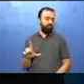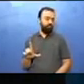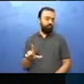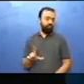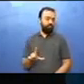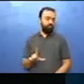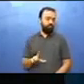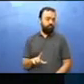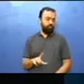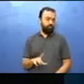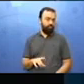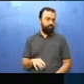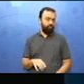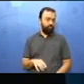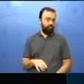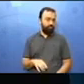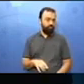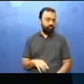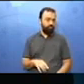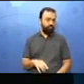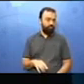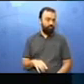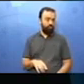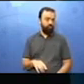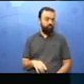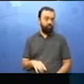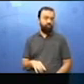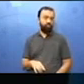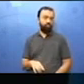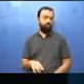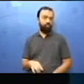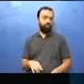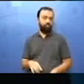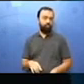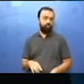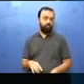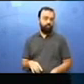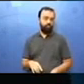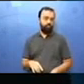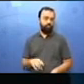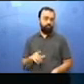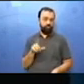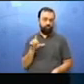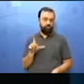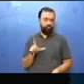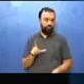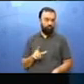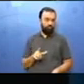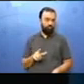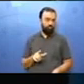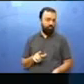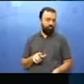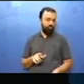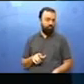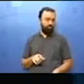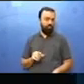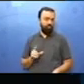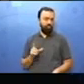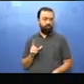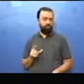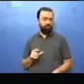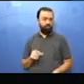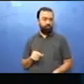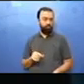nós utilizamos a letrinha L. Vocês se lembram? Quando ela está sozinha no final da palavra e desacompanhada de vogal, ela tem um sonzinho de